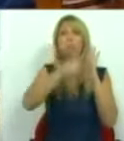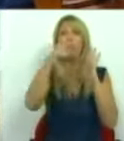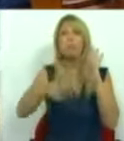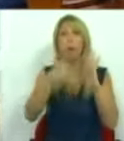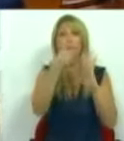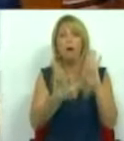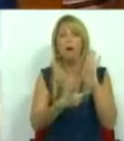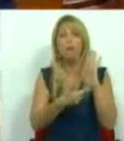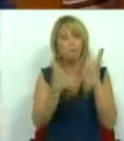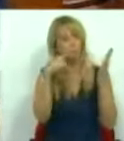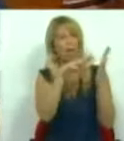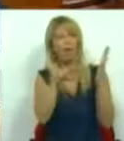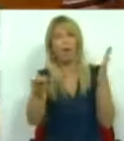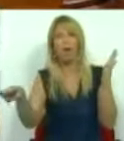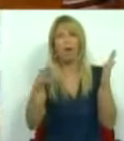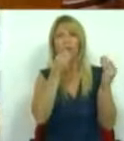verdadeiras inutilidades.